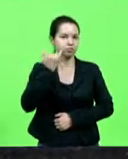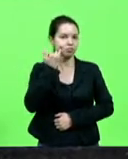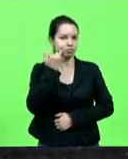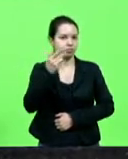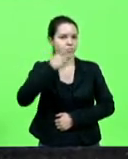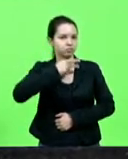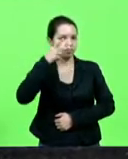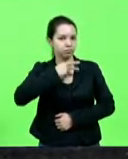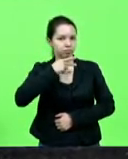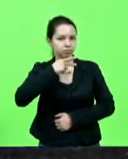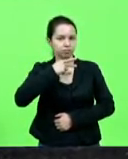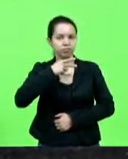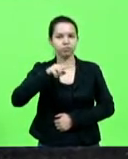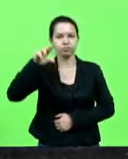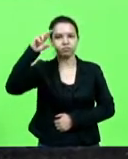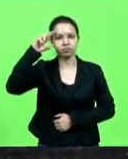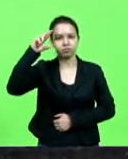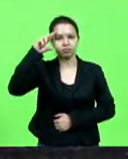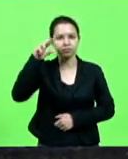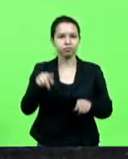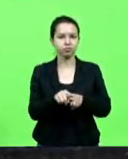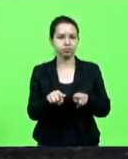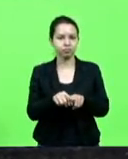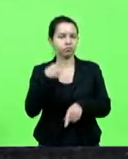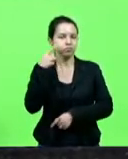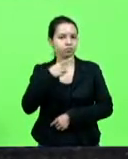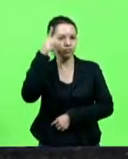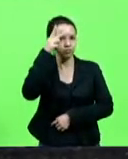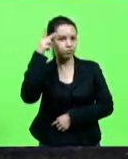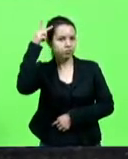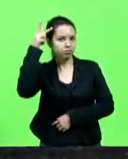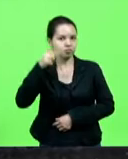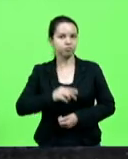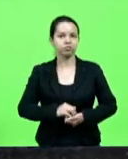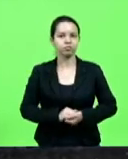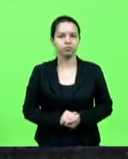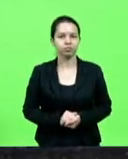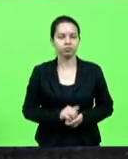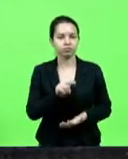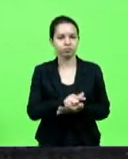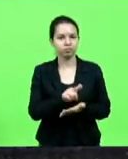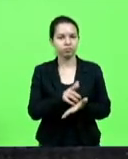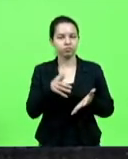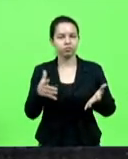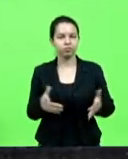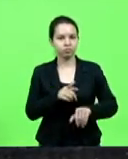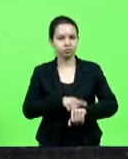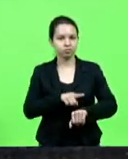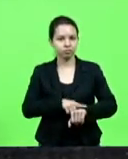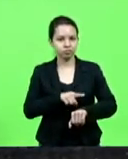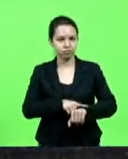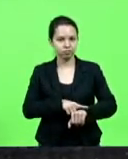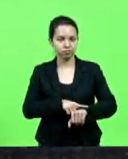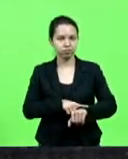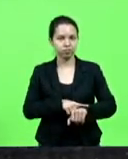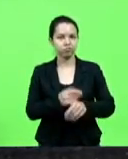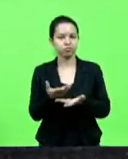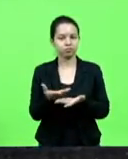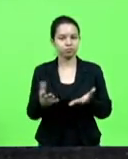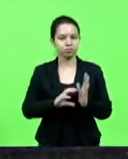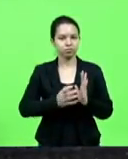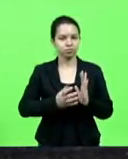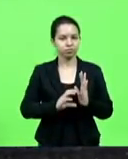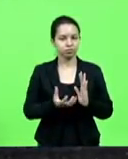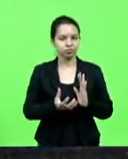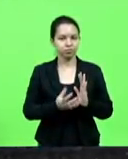Kennedy Nunes, Ricardo Alba e a senhora deputada Paulinha. Grande expediente. Nesse horário destinado aos partidos políticos,